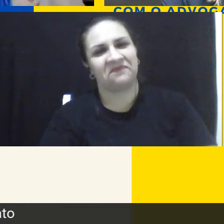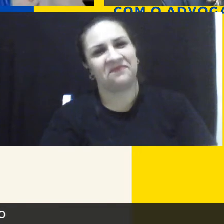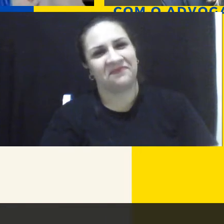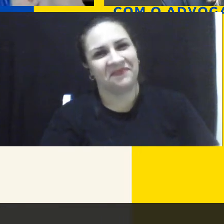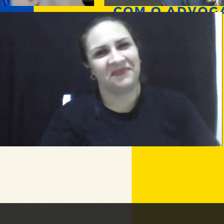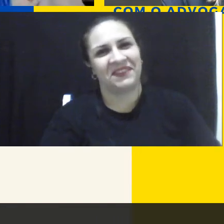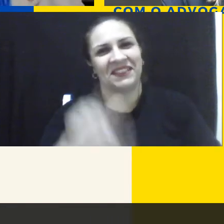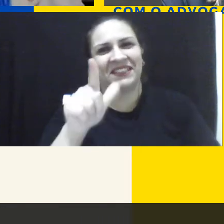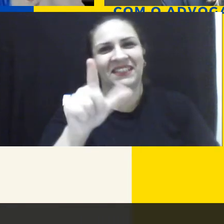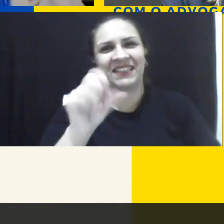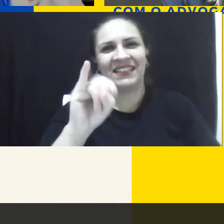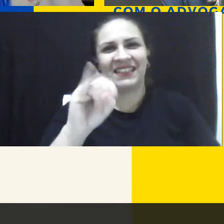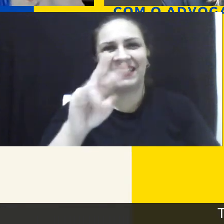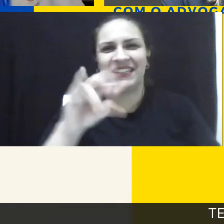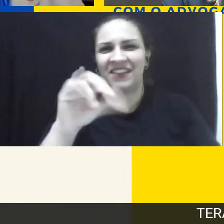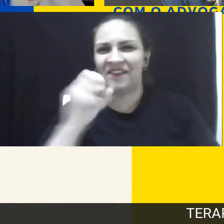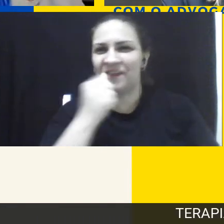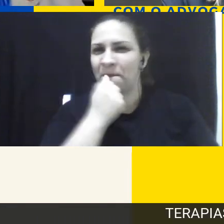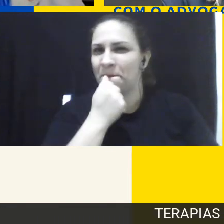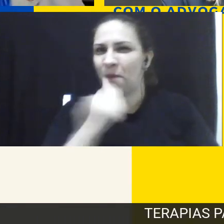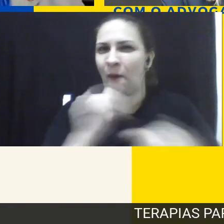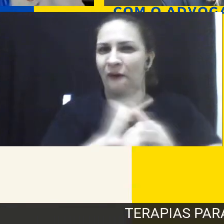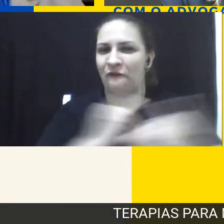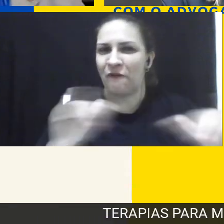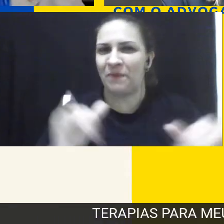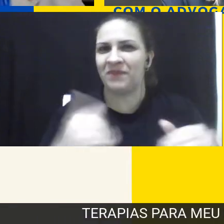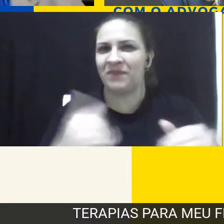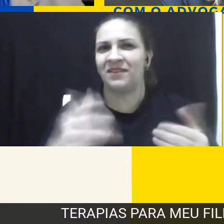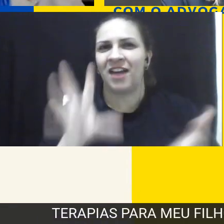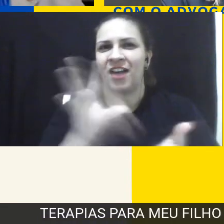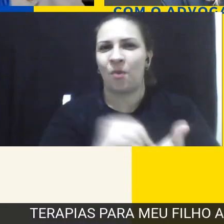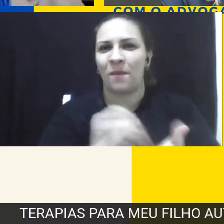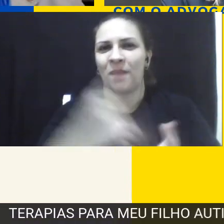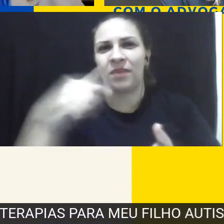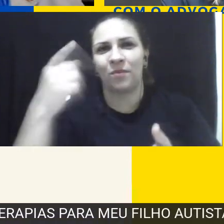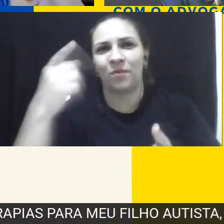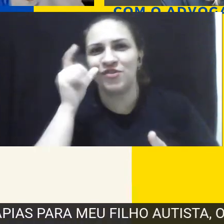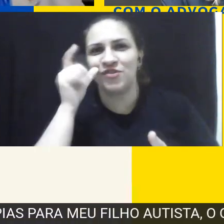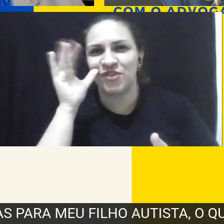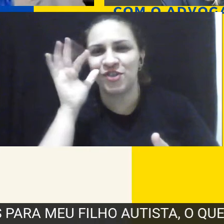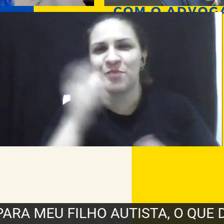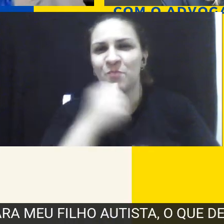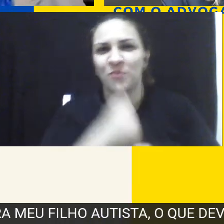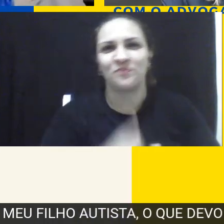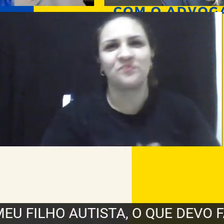passou muitas informações interessantes e nós vamos deixar gravado aqui para mais pessoas ter acesso.